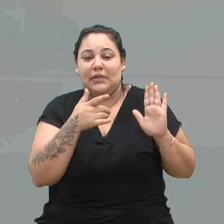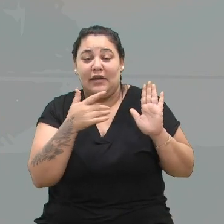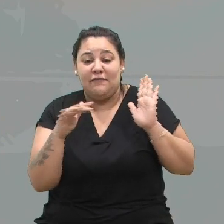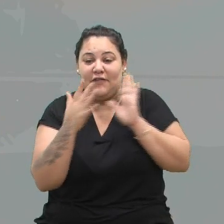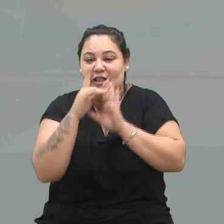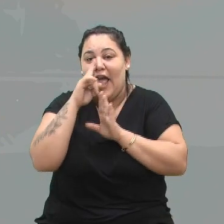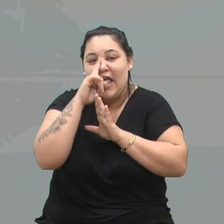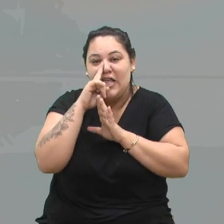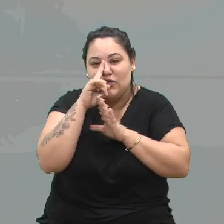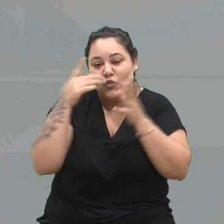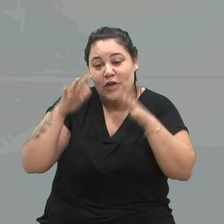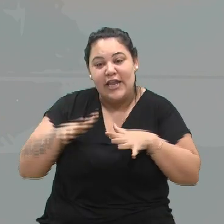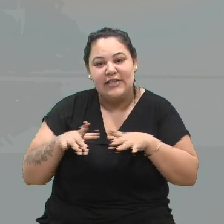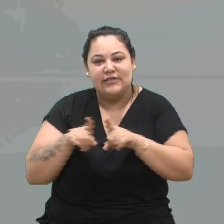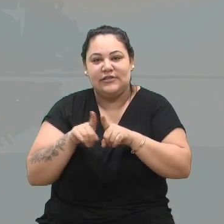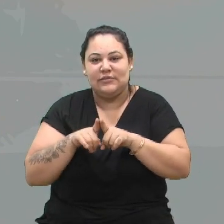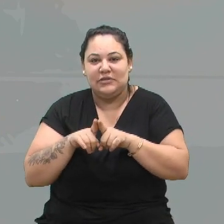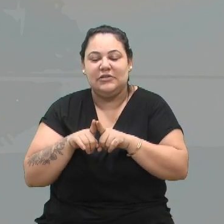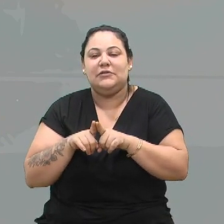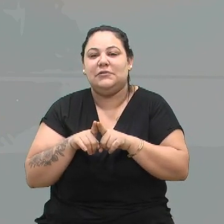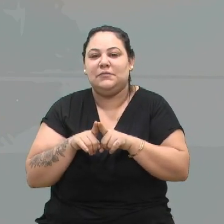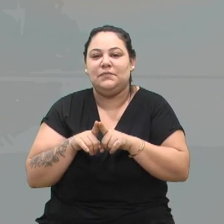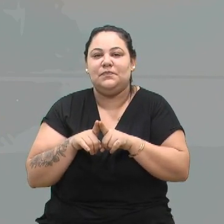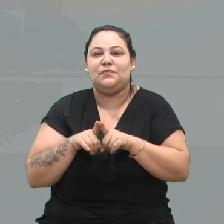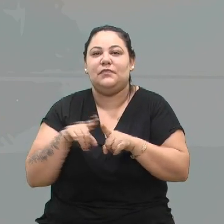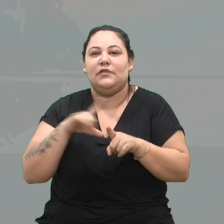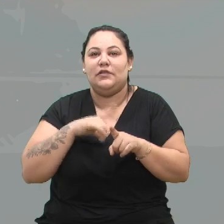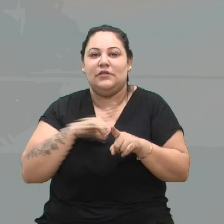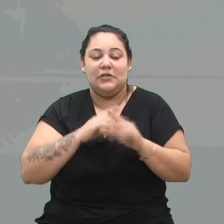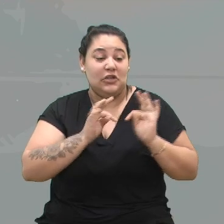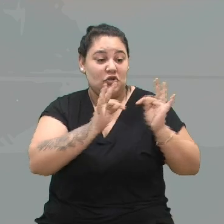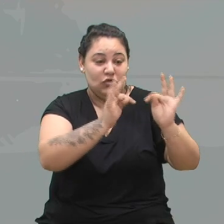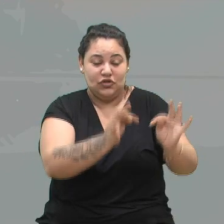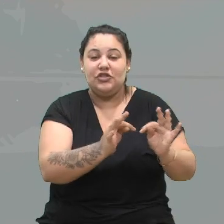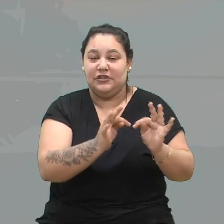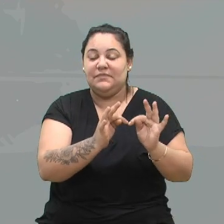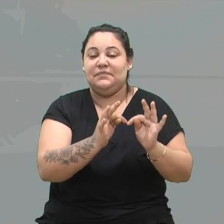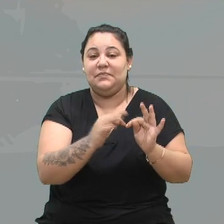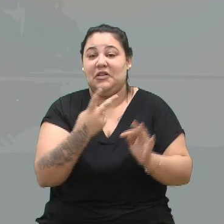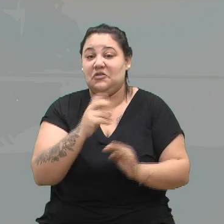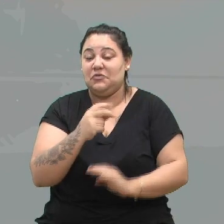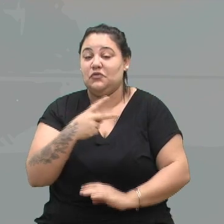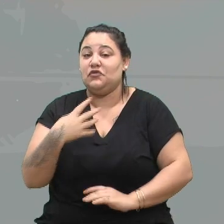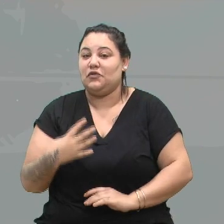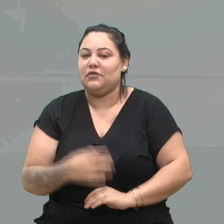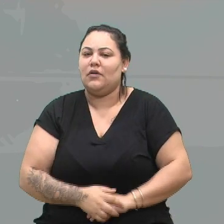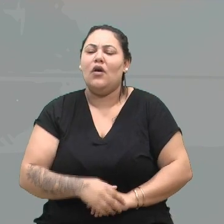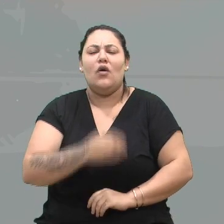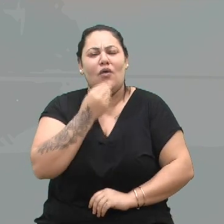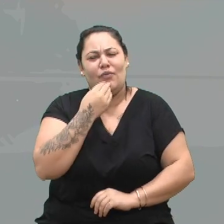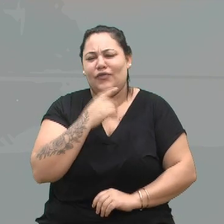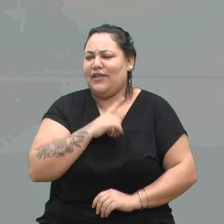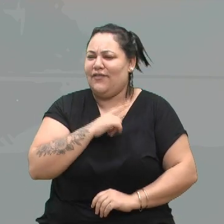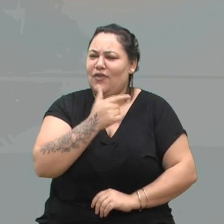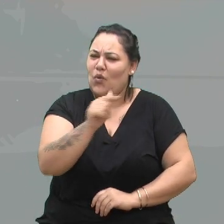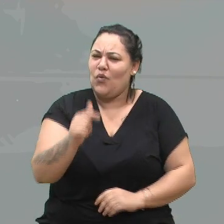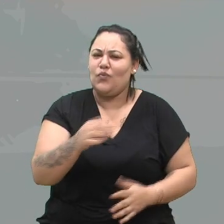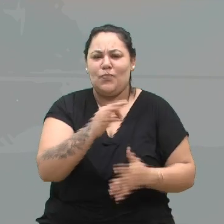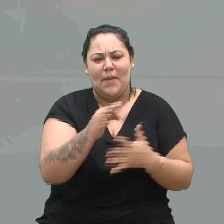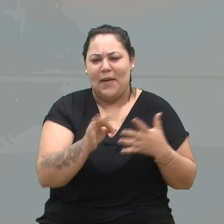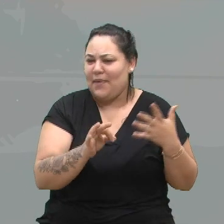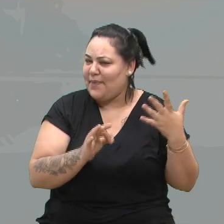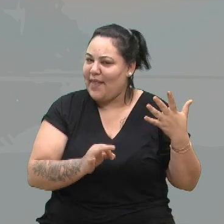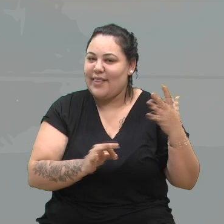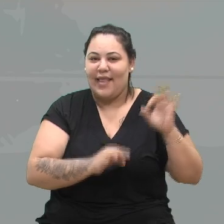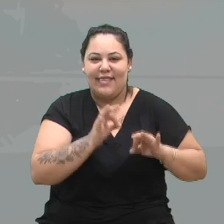e evolução tecnológica na segurança corporativa, ferramentas e tendências para 2024. Claro, dentre outras questões mais que os senhores podem ver na